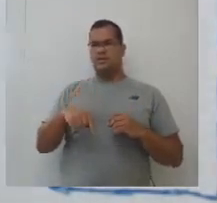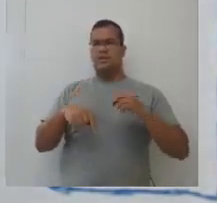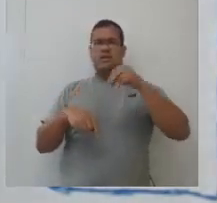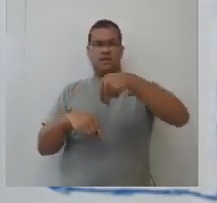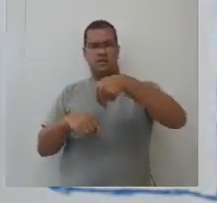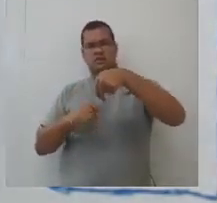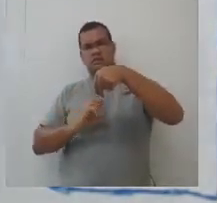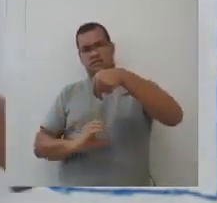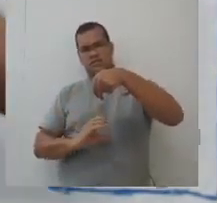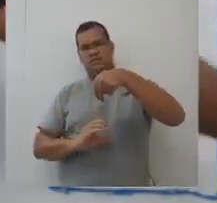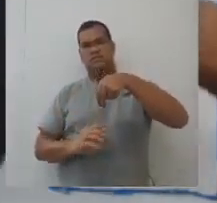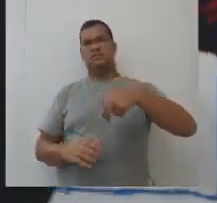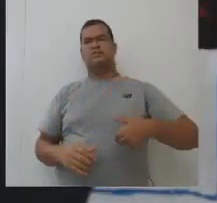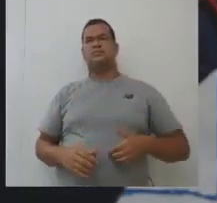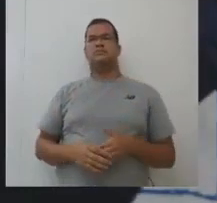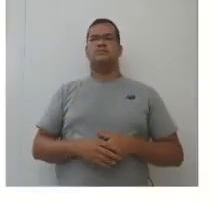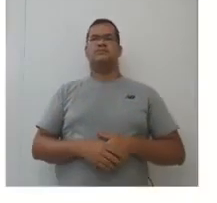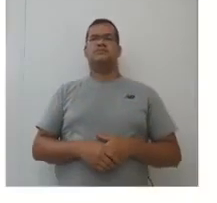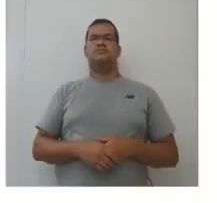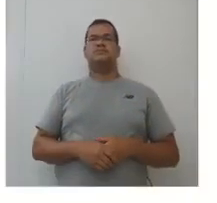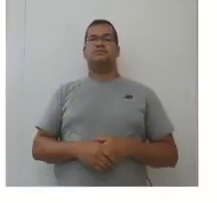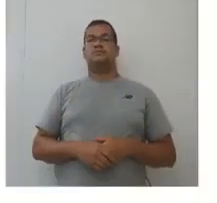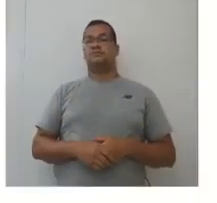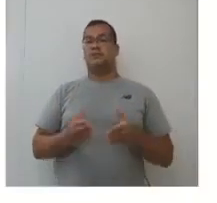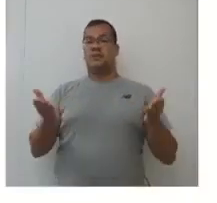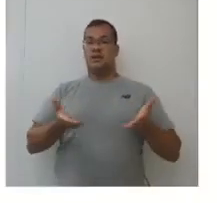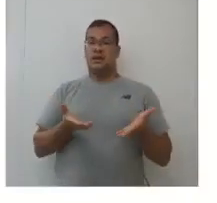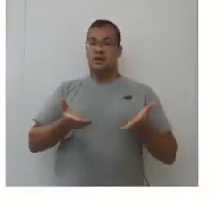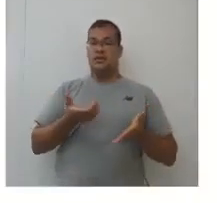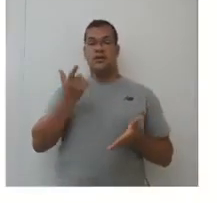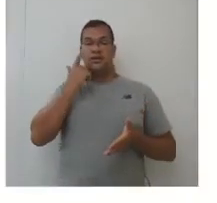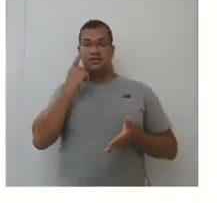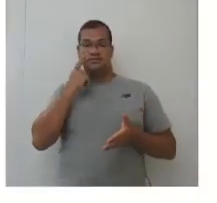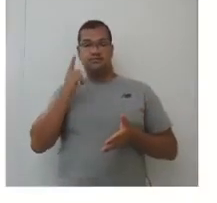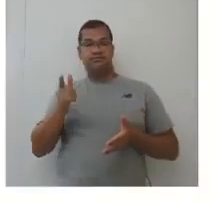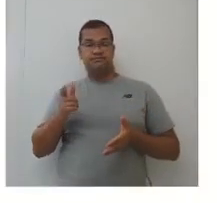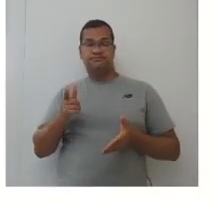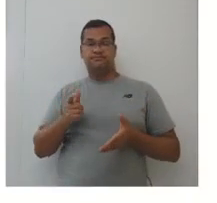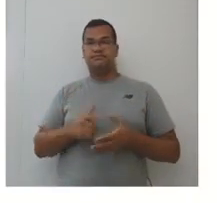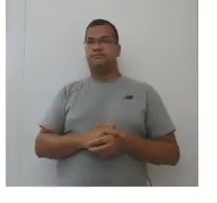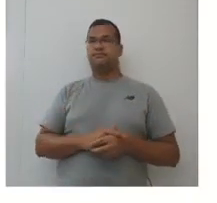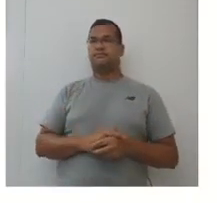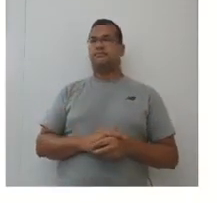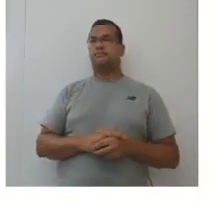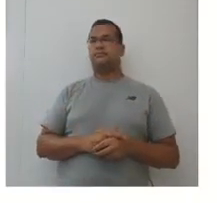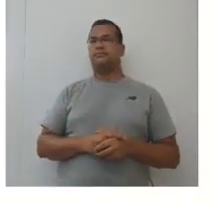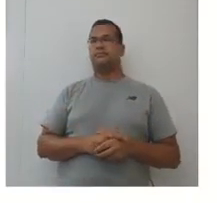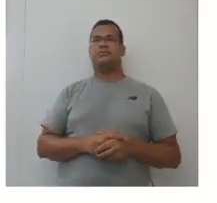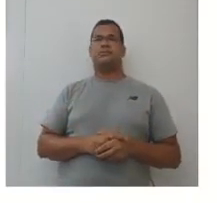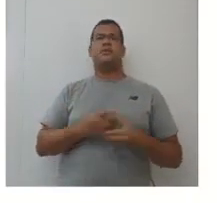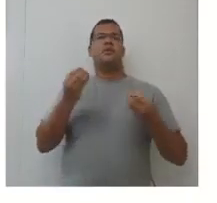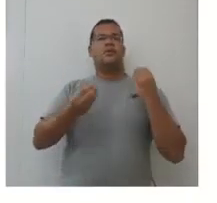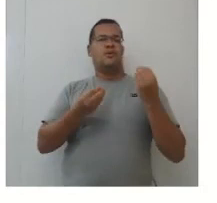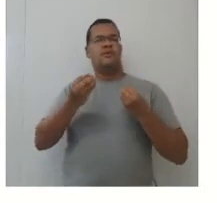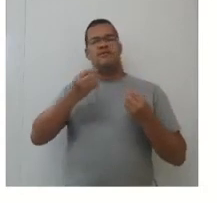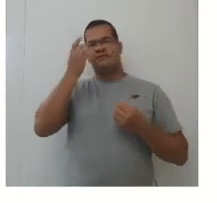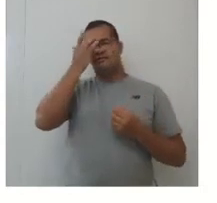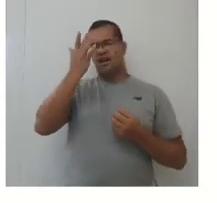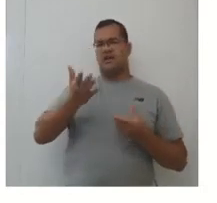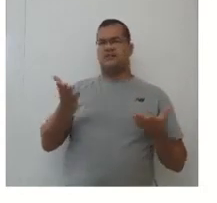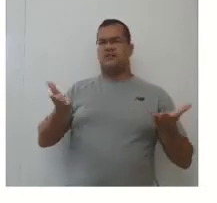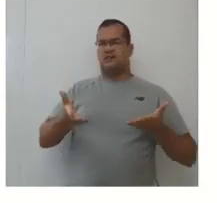por Coulomb. Muito bem. Vejamos agora. Veja como é